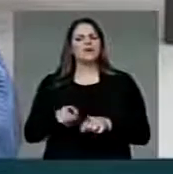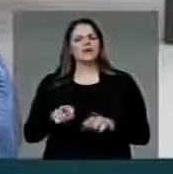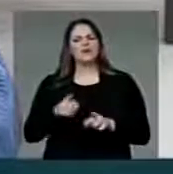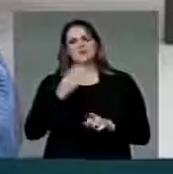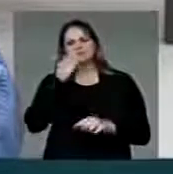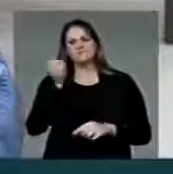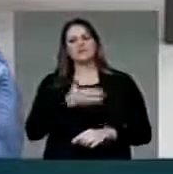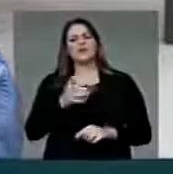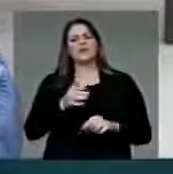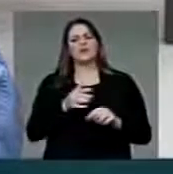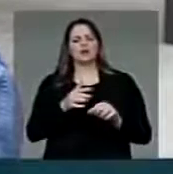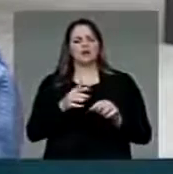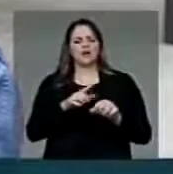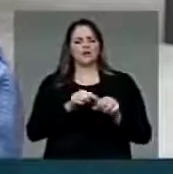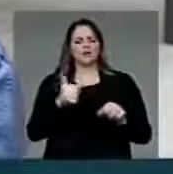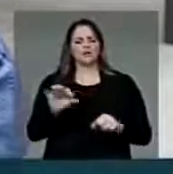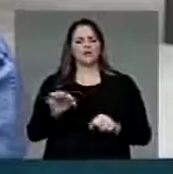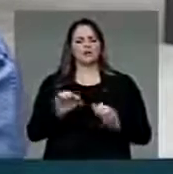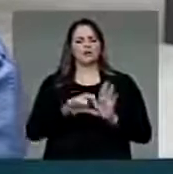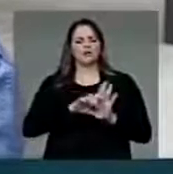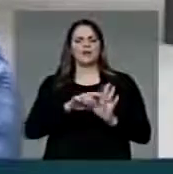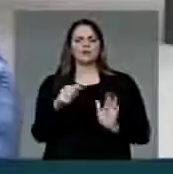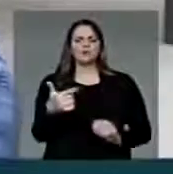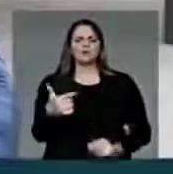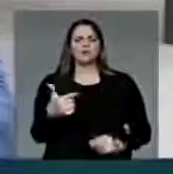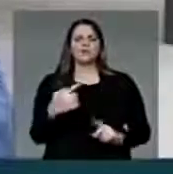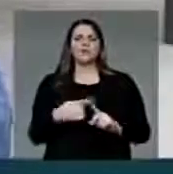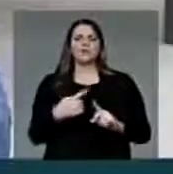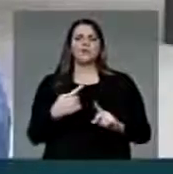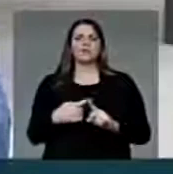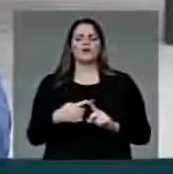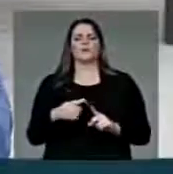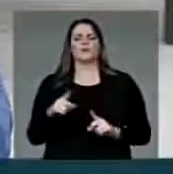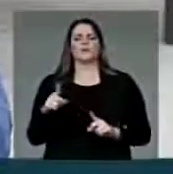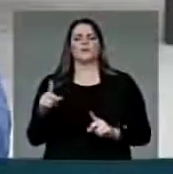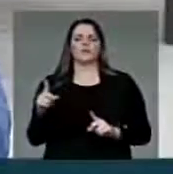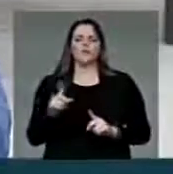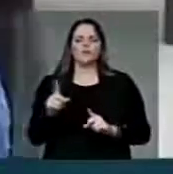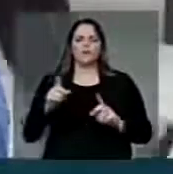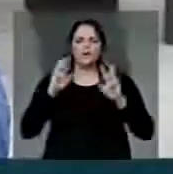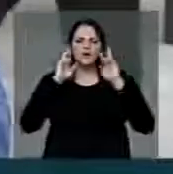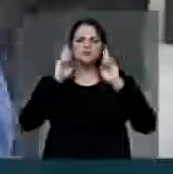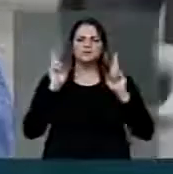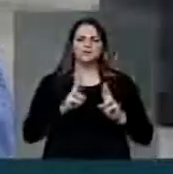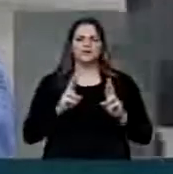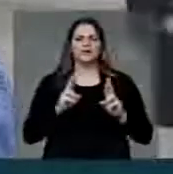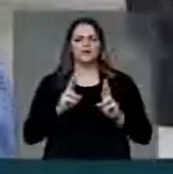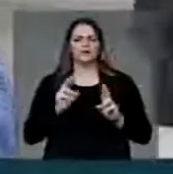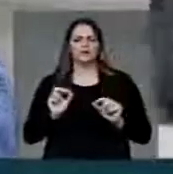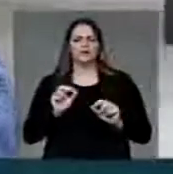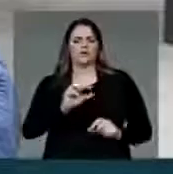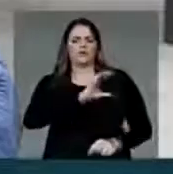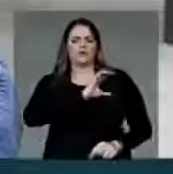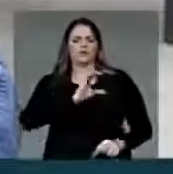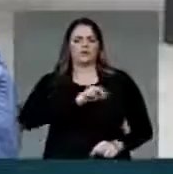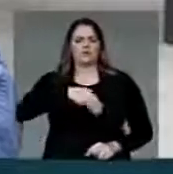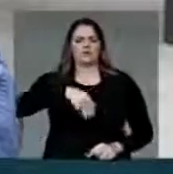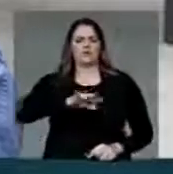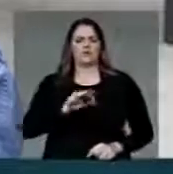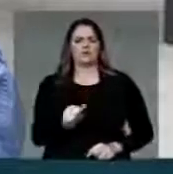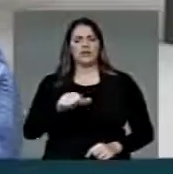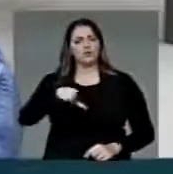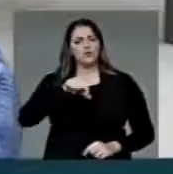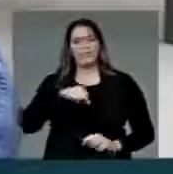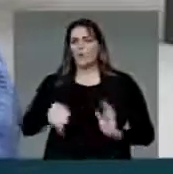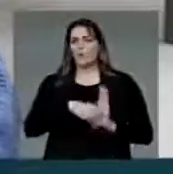parágrafo 2º do Regimento Comum, ao suprimir a prerrogativa de a comissão mista eleger seu presidente e